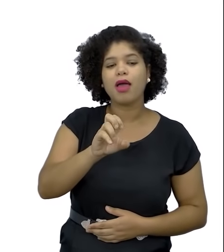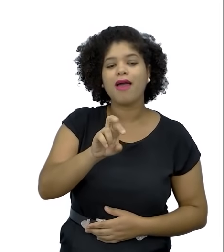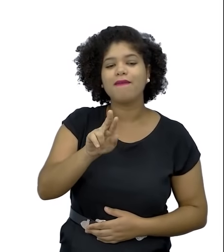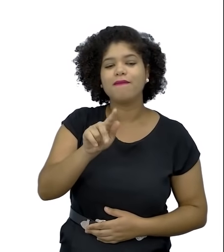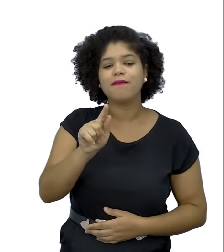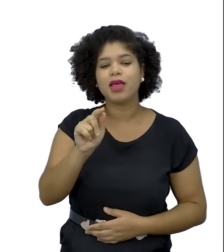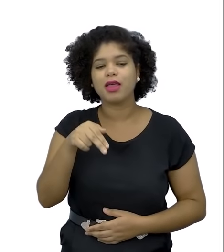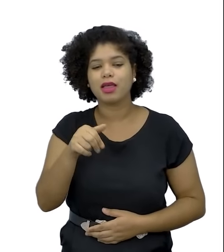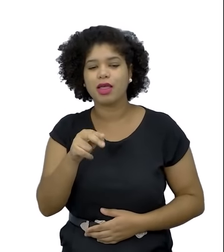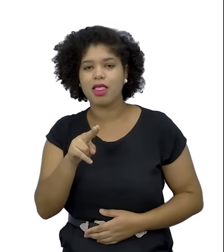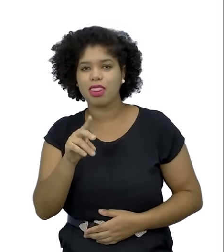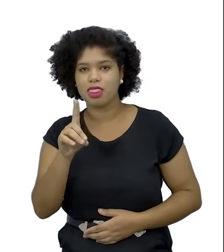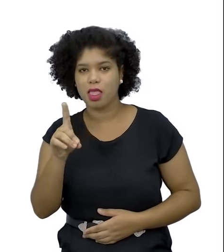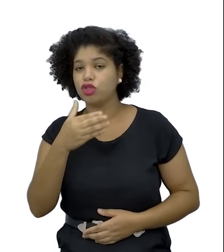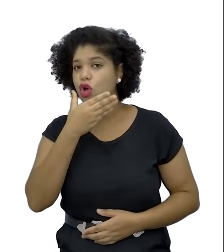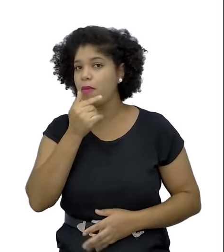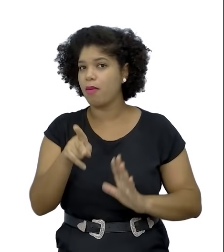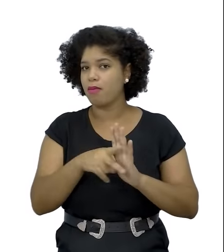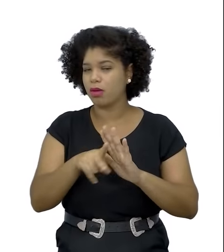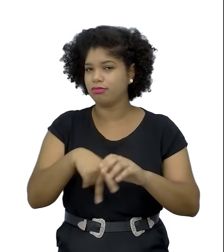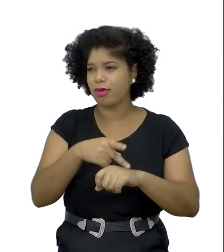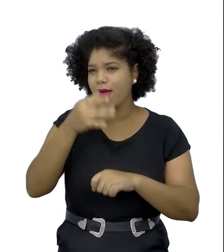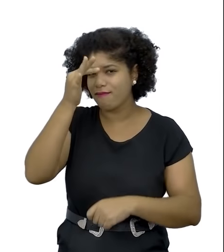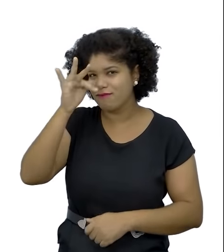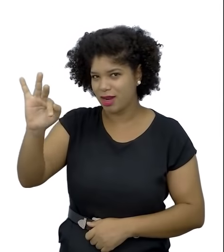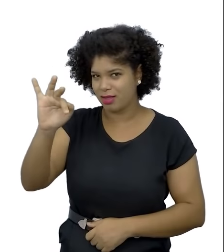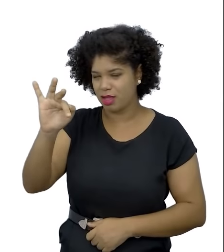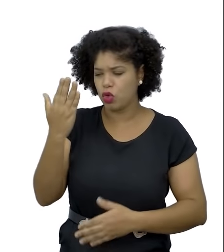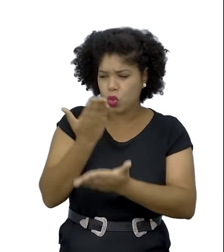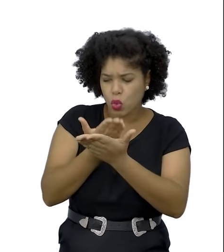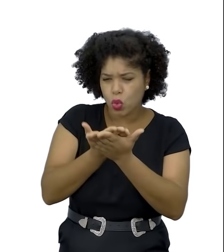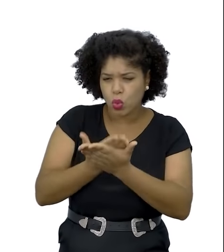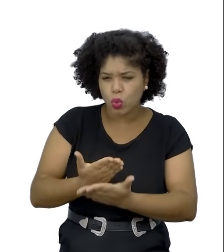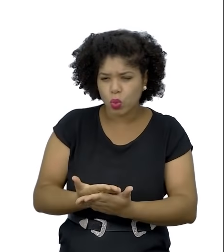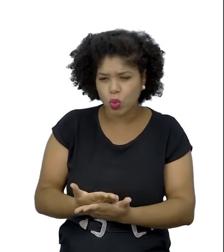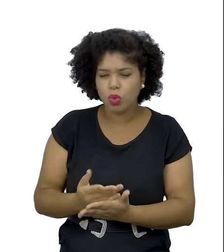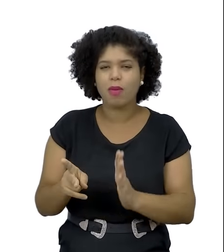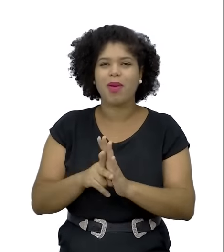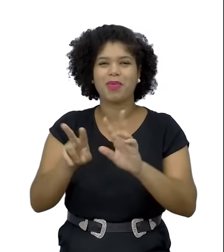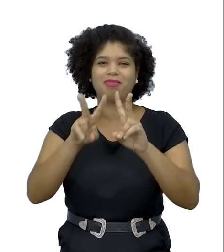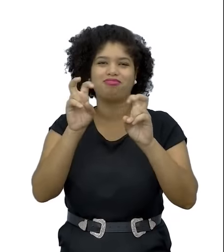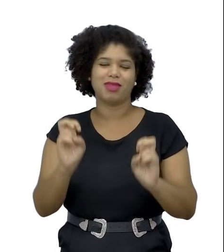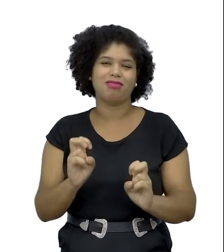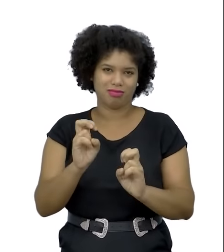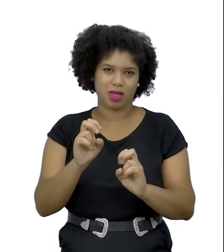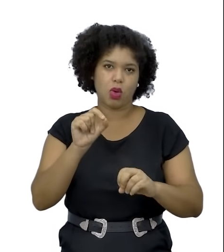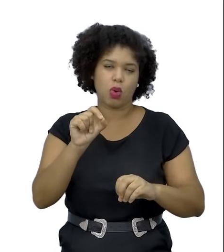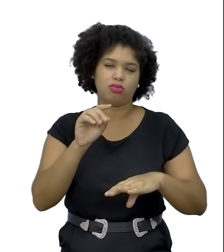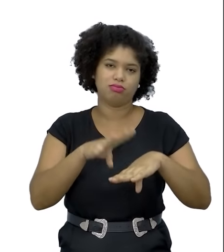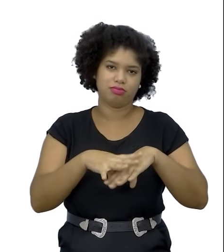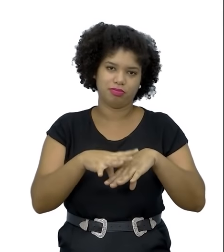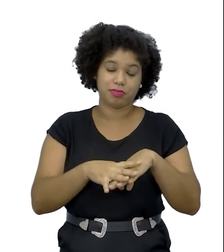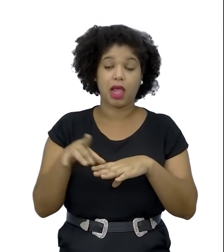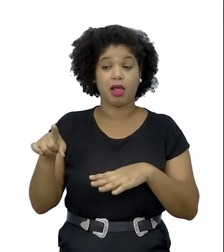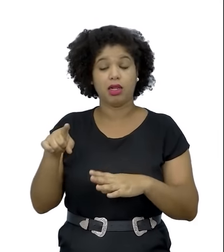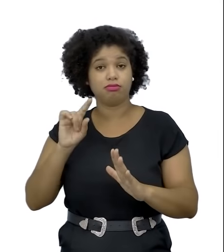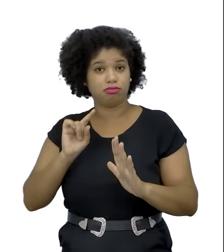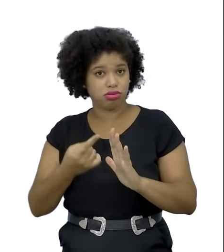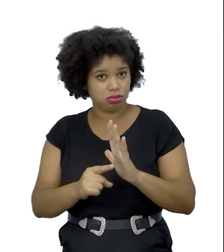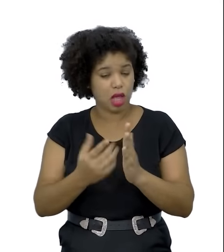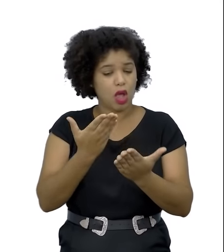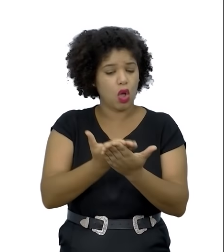francês, pai da teoria dos campos conceituais e referência na matemática. Ele aprofundou os seus estudos